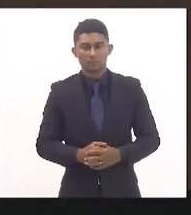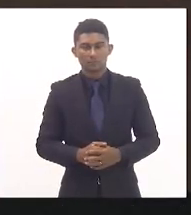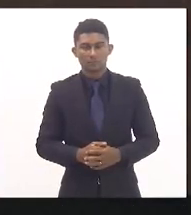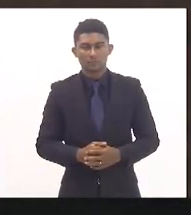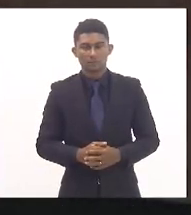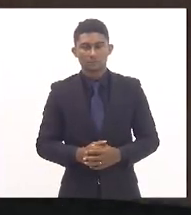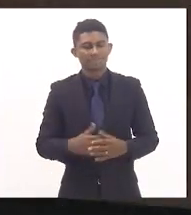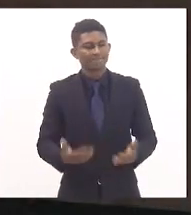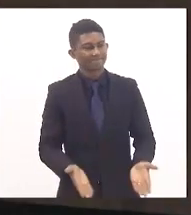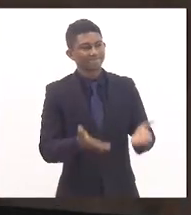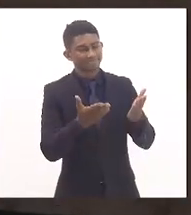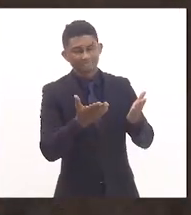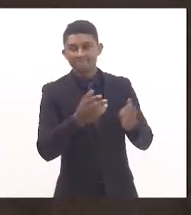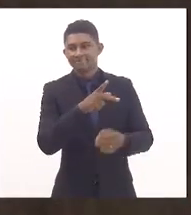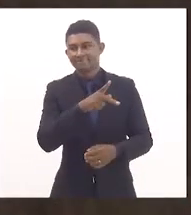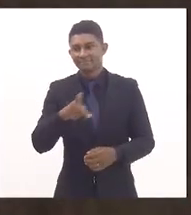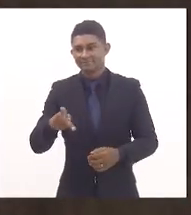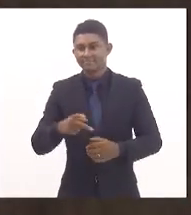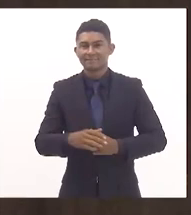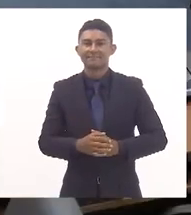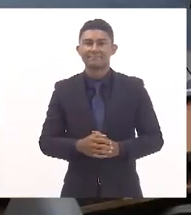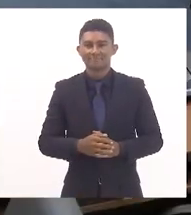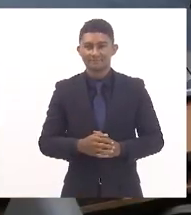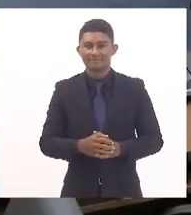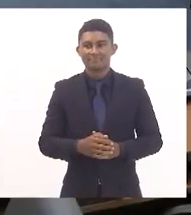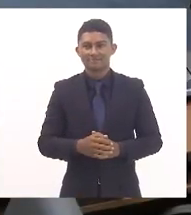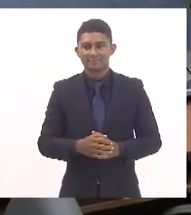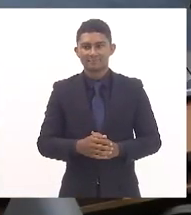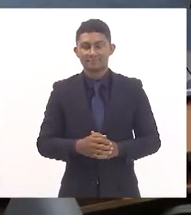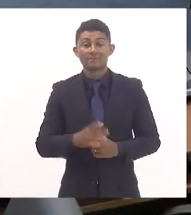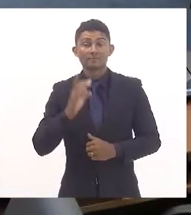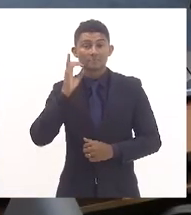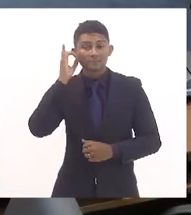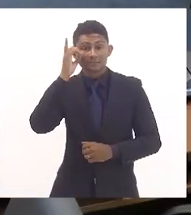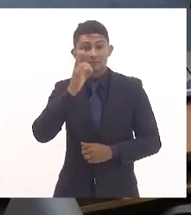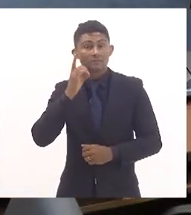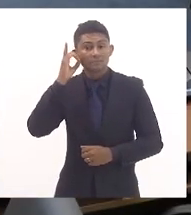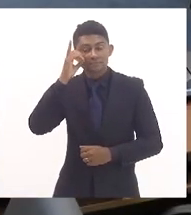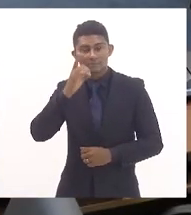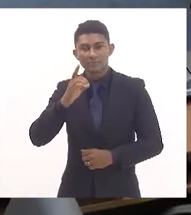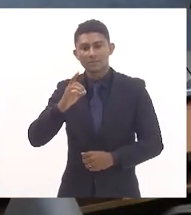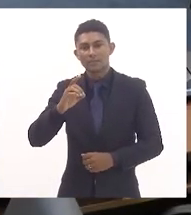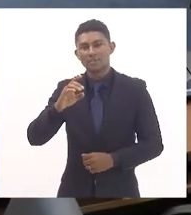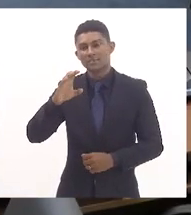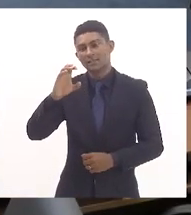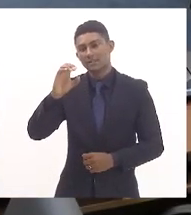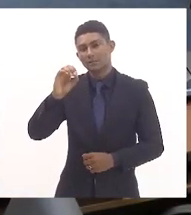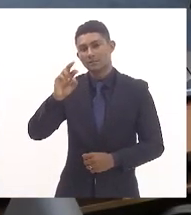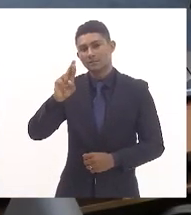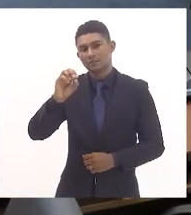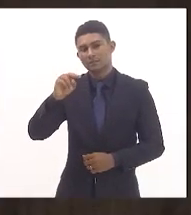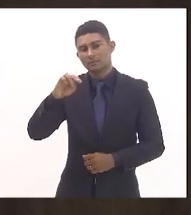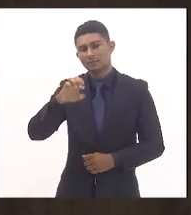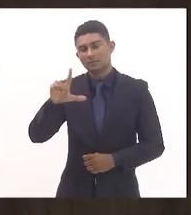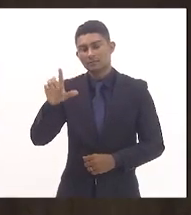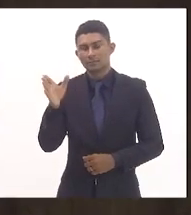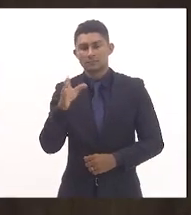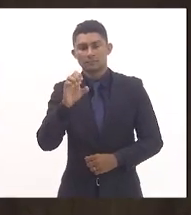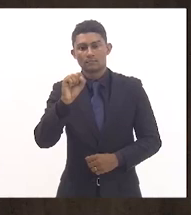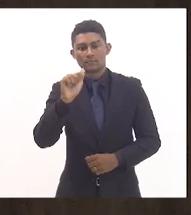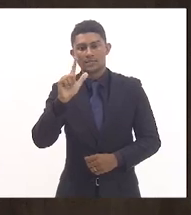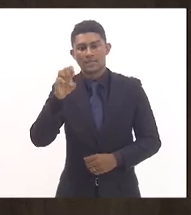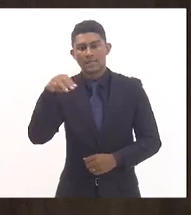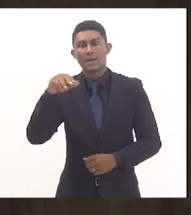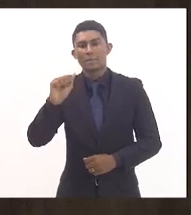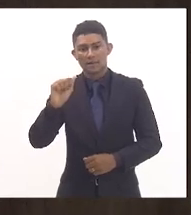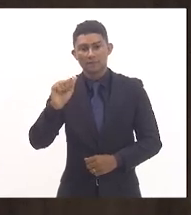o presidente Oi deixa eu te falar o resultado Coronel Salema ata reflete